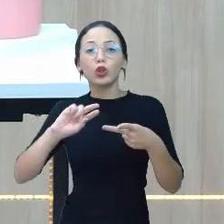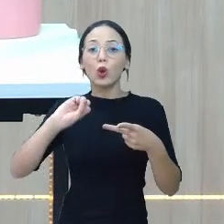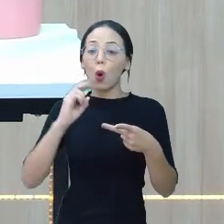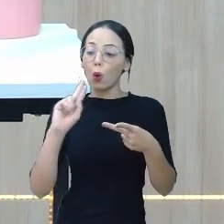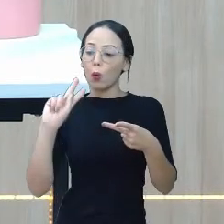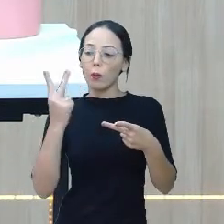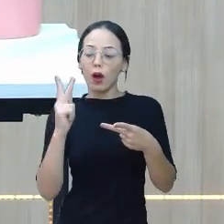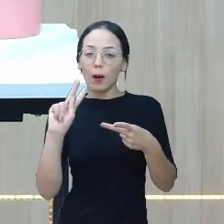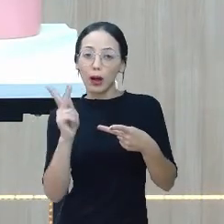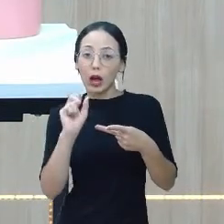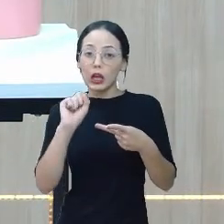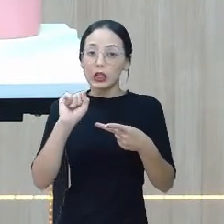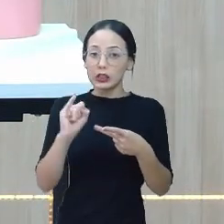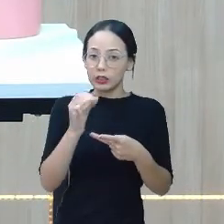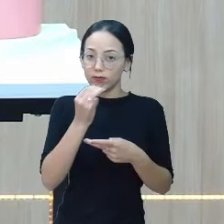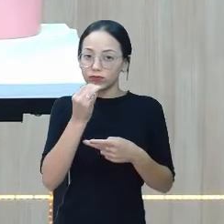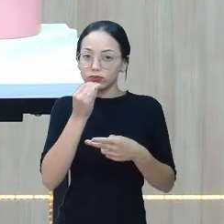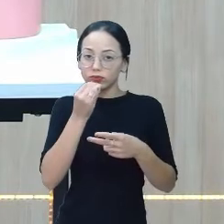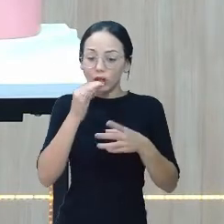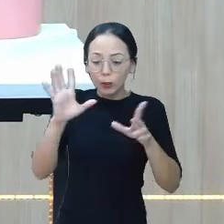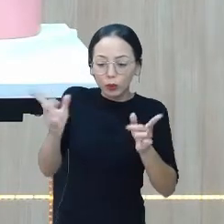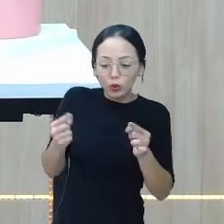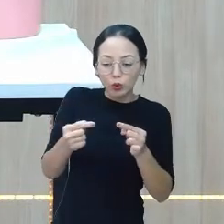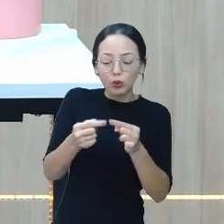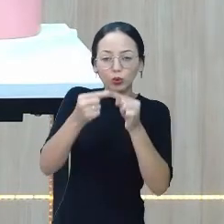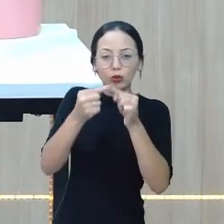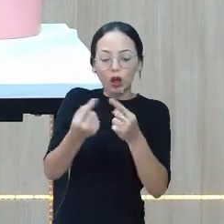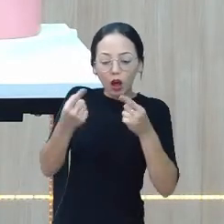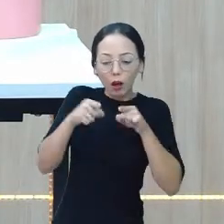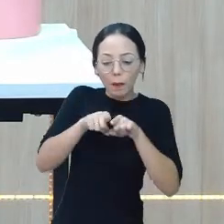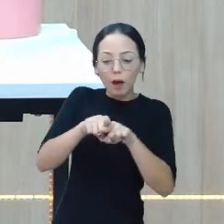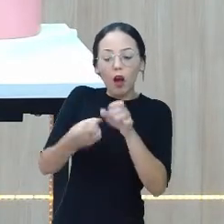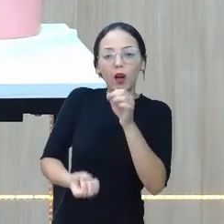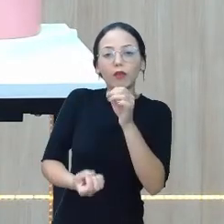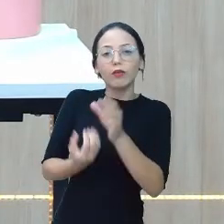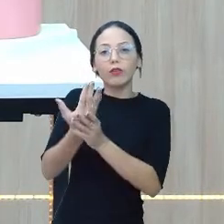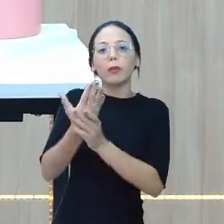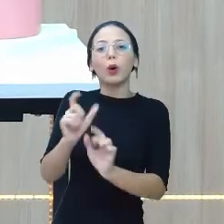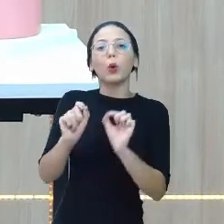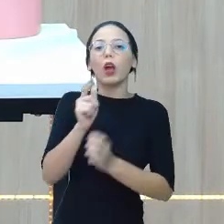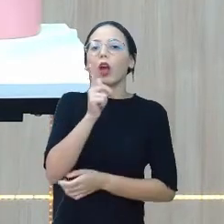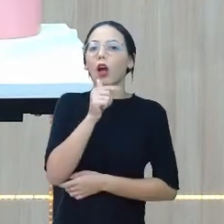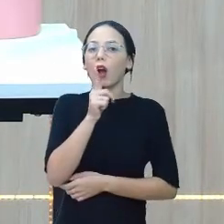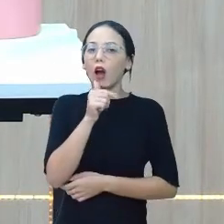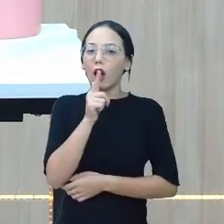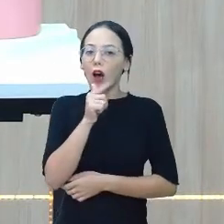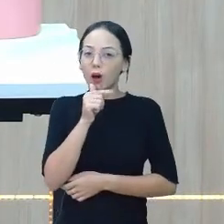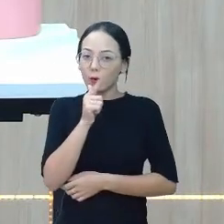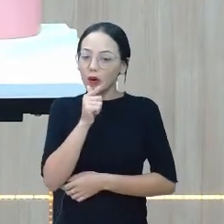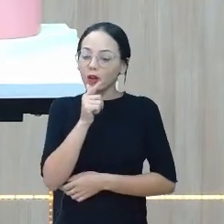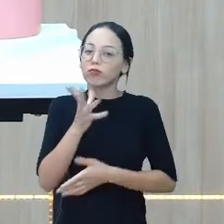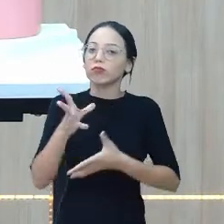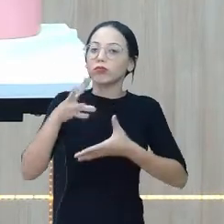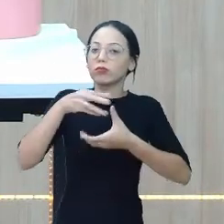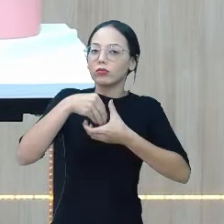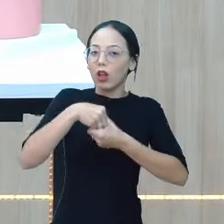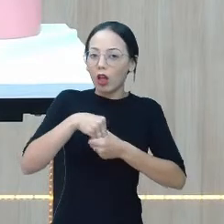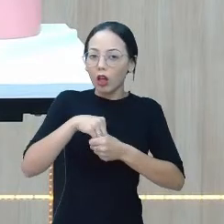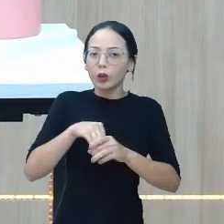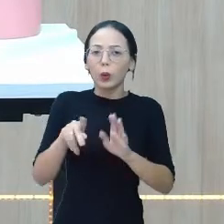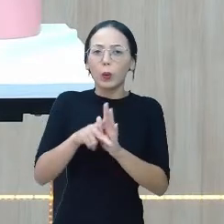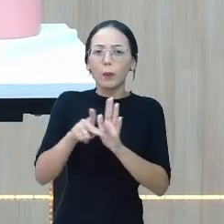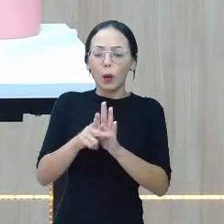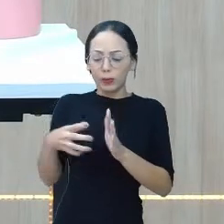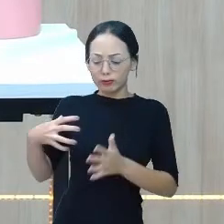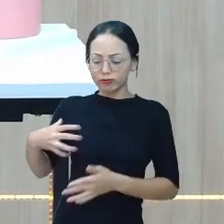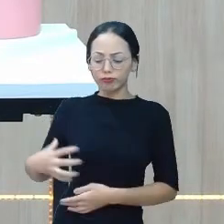reunir, né, o oxigênio com o hidrogênio, eu vou ter aí a molécula de água, presente aí em todos os nossos órgãos,